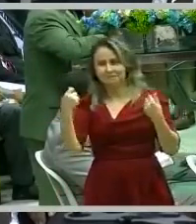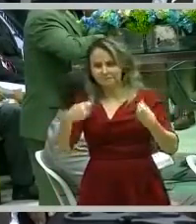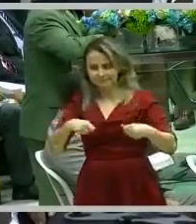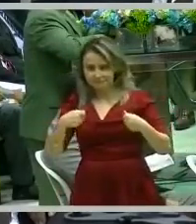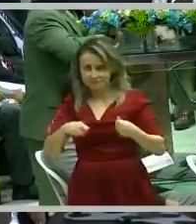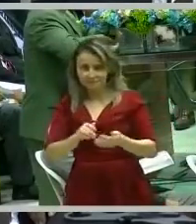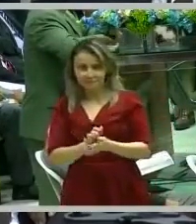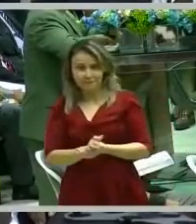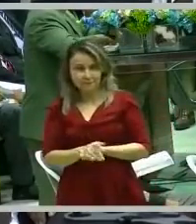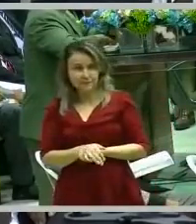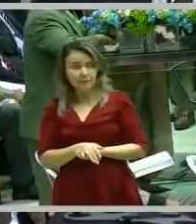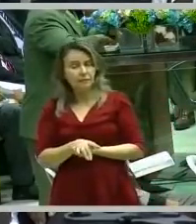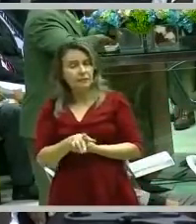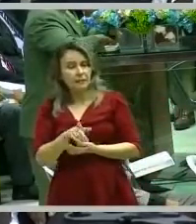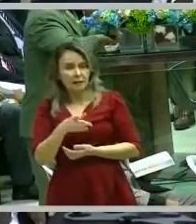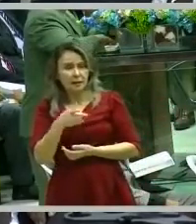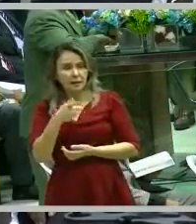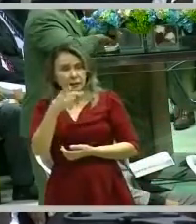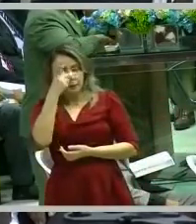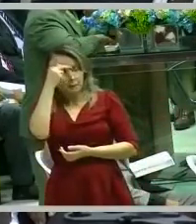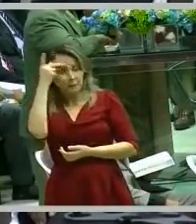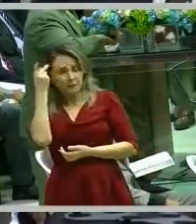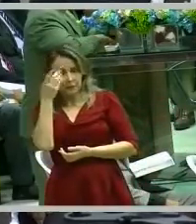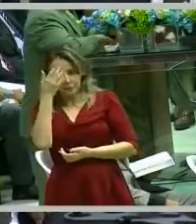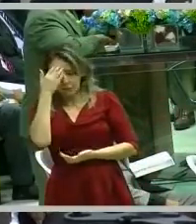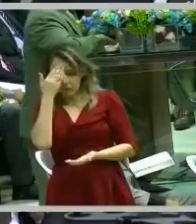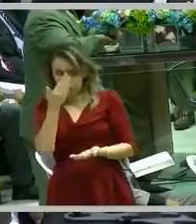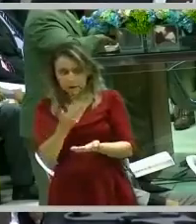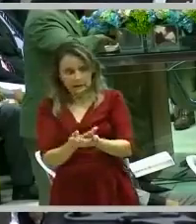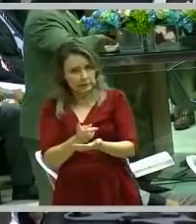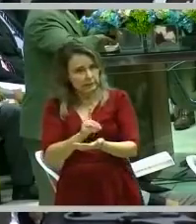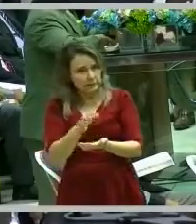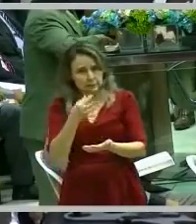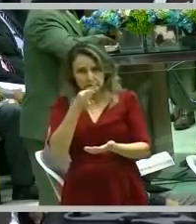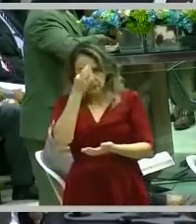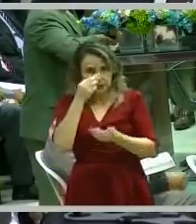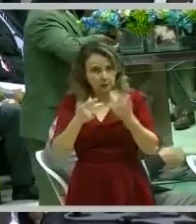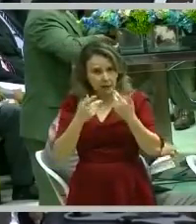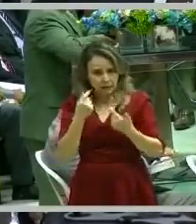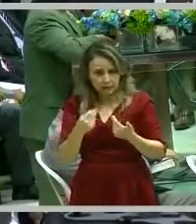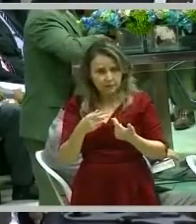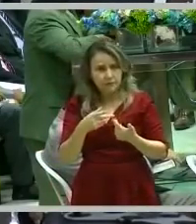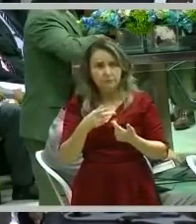Irmão, quem fala contra o batismo santo é quem menos produz no reino. Sabia disso, irmão?